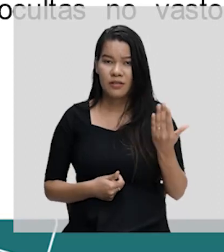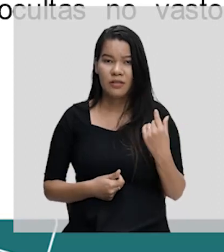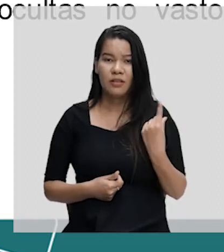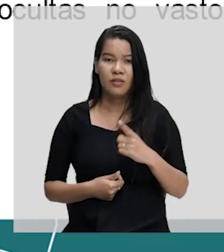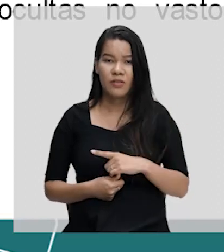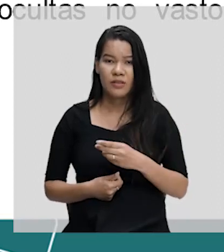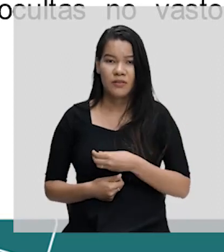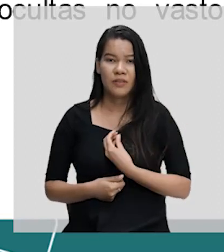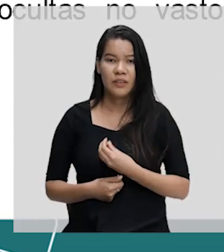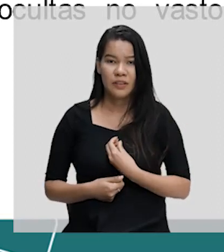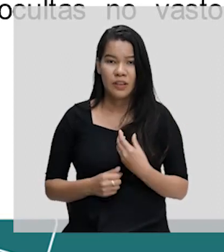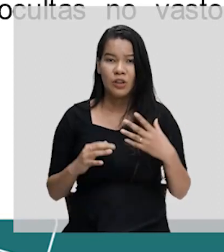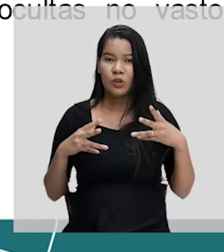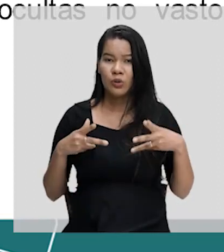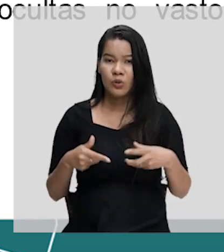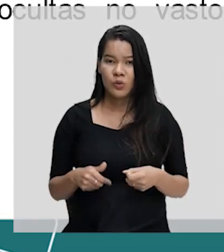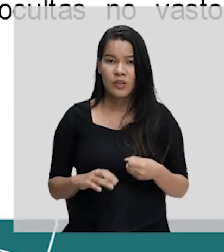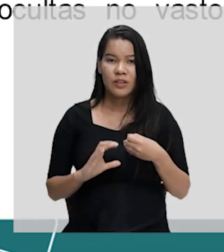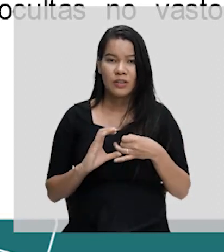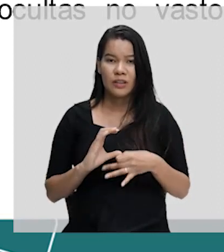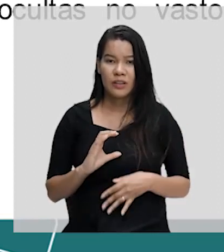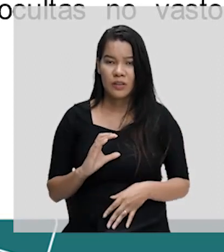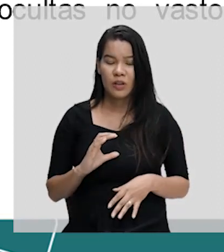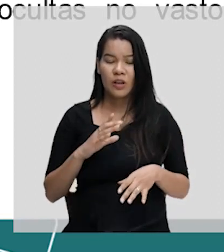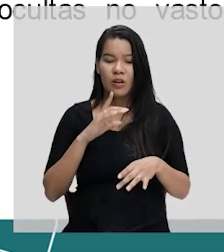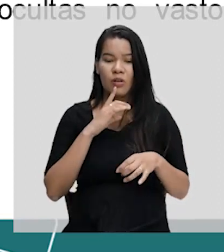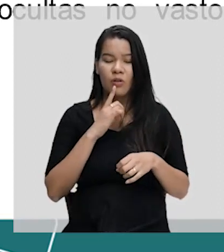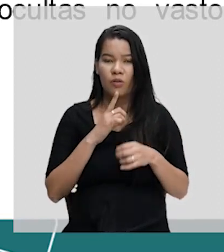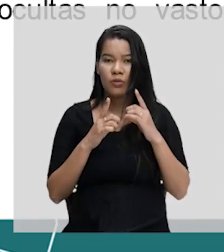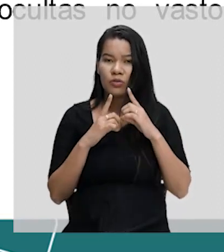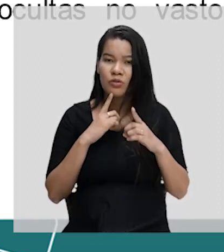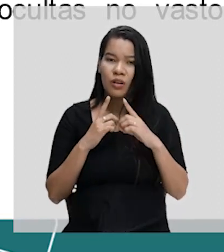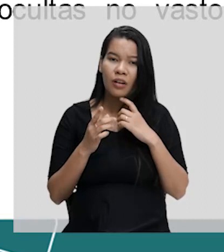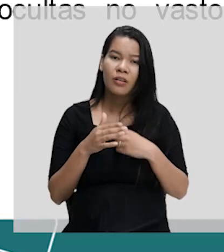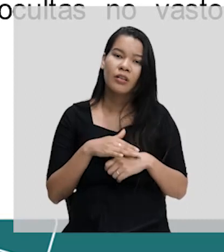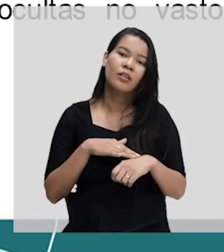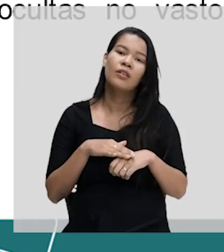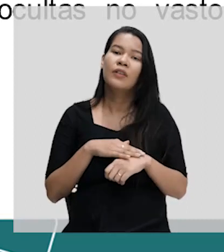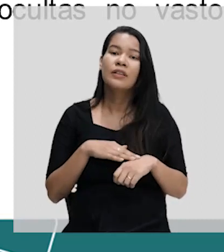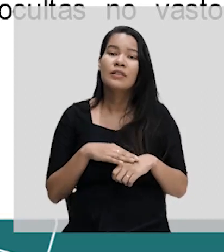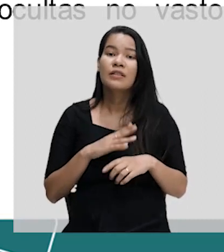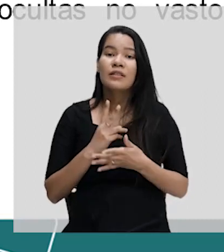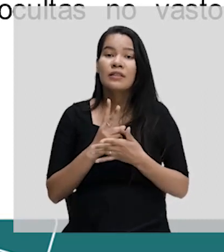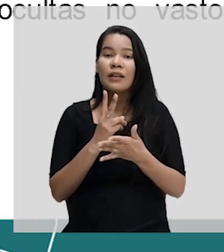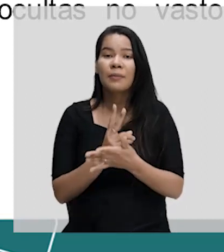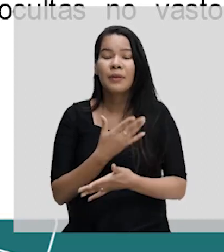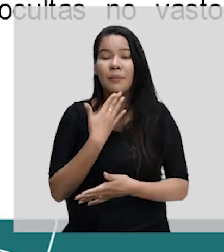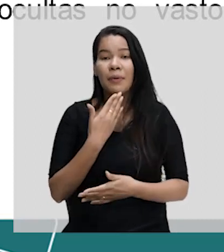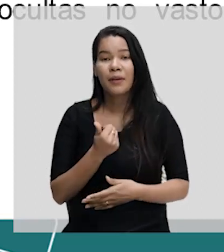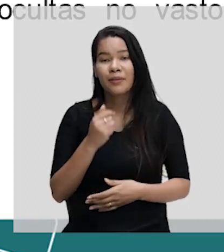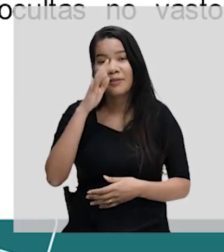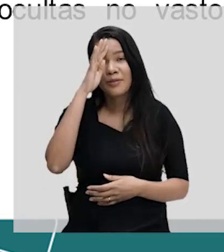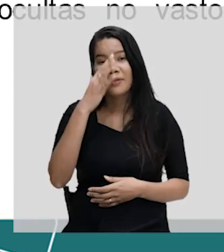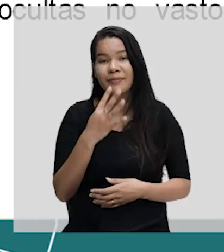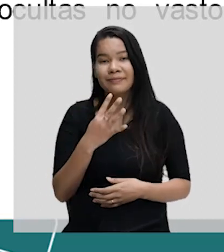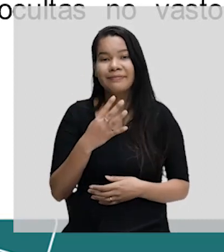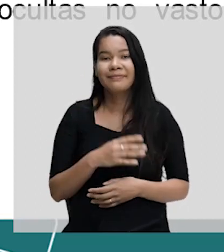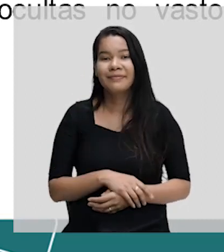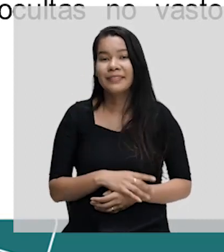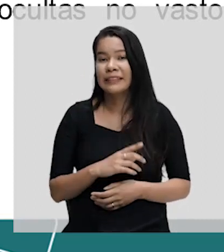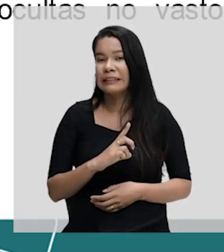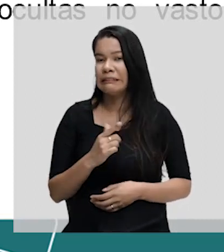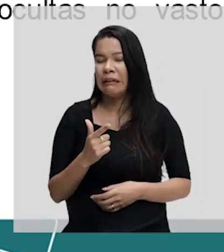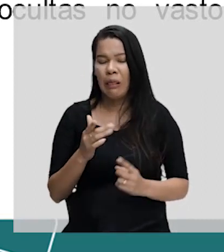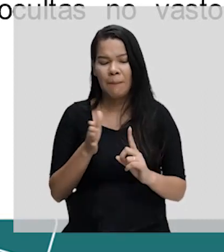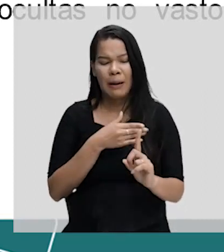vida, em todos os aspectos, o diálogo sempre é a melhor solução. Não se parte para briga, não